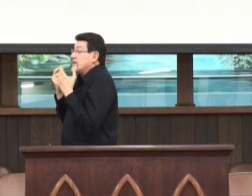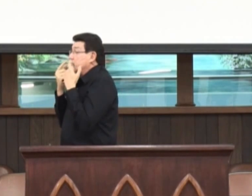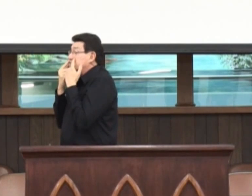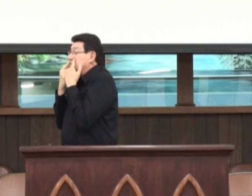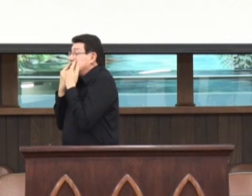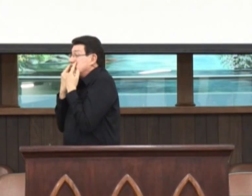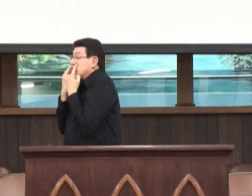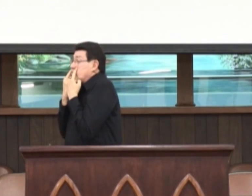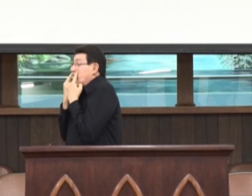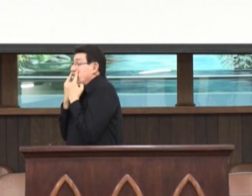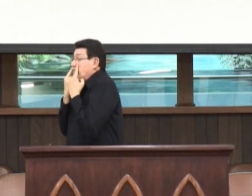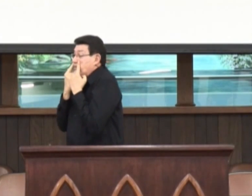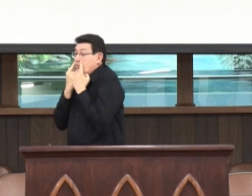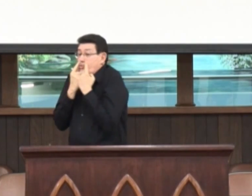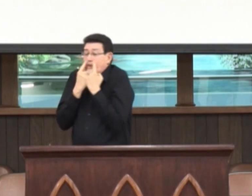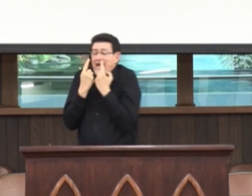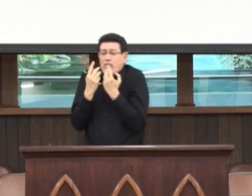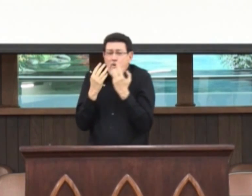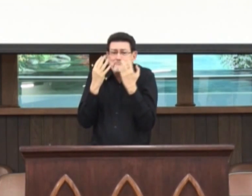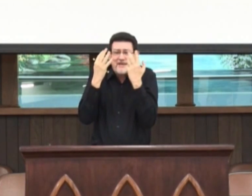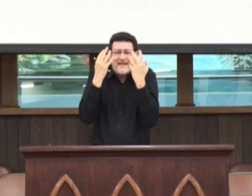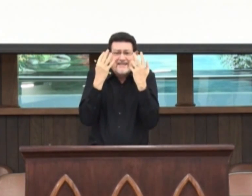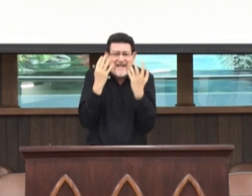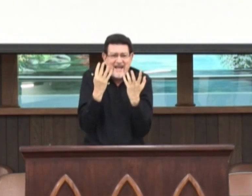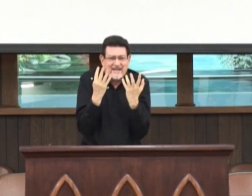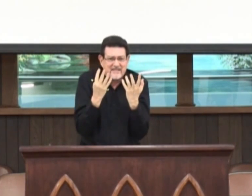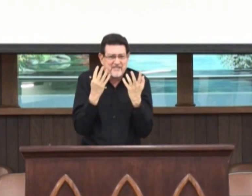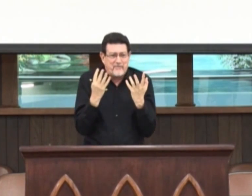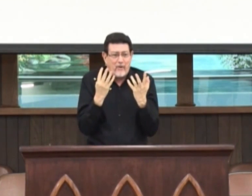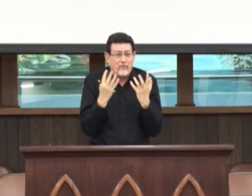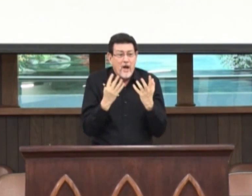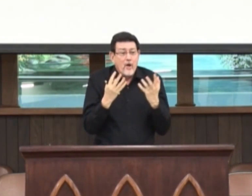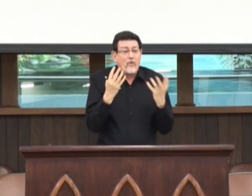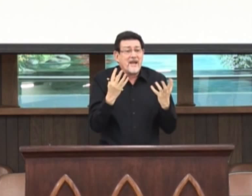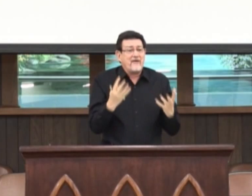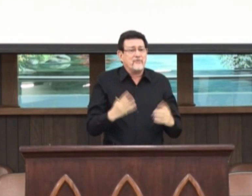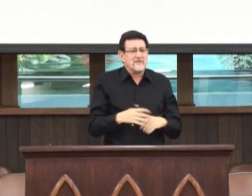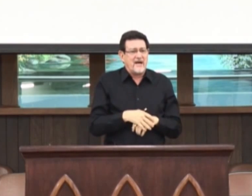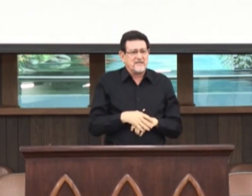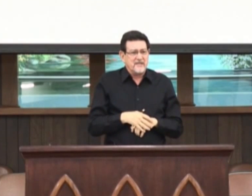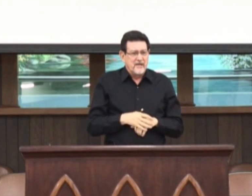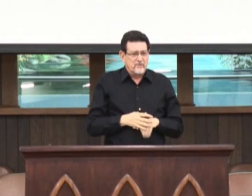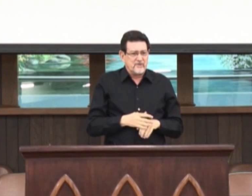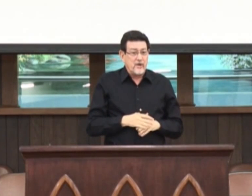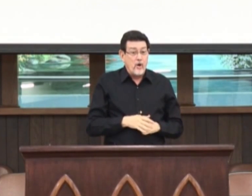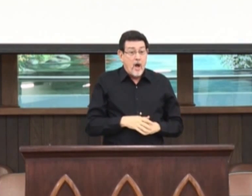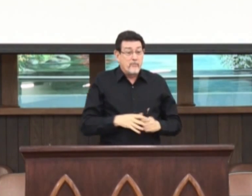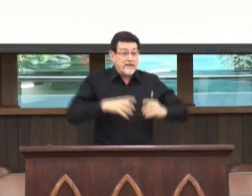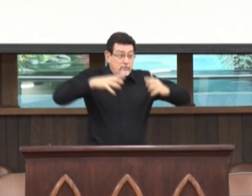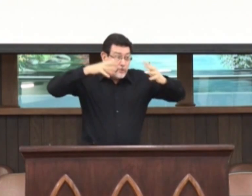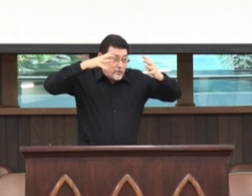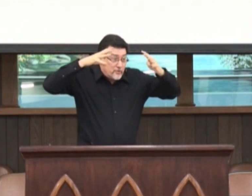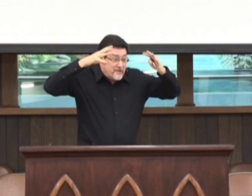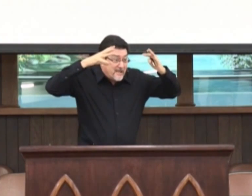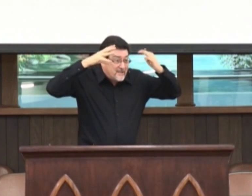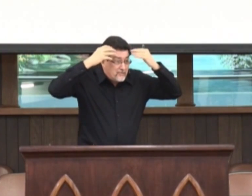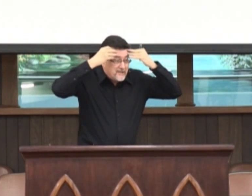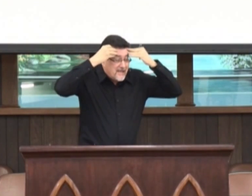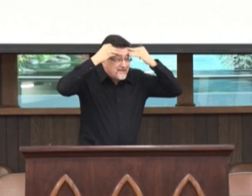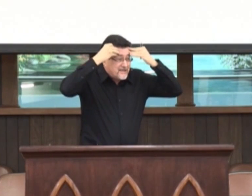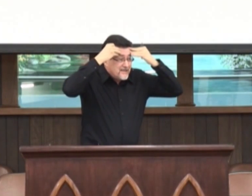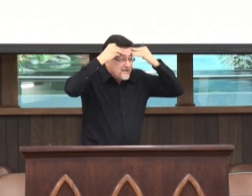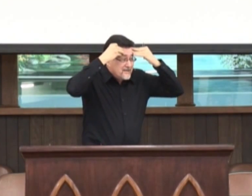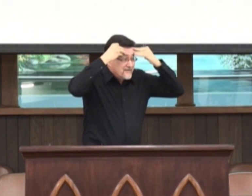fazer a vontade, eu preciso descobrir, procurar e compreender, diz Paulo, qual é a vontade do Senhor. Porque os nossos dias